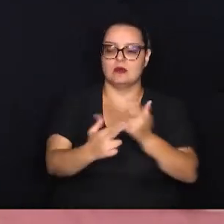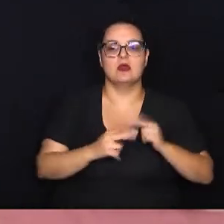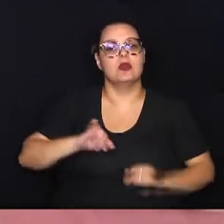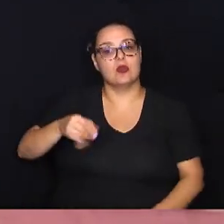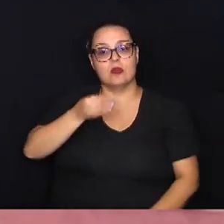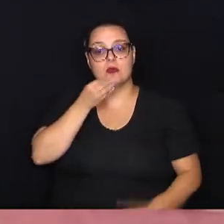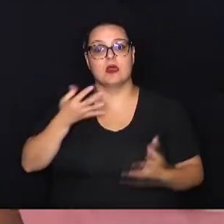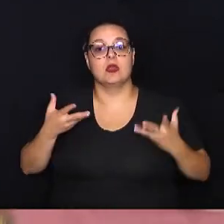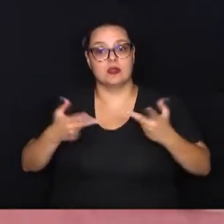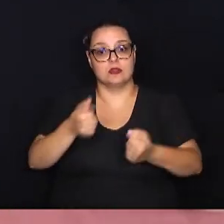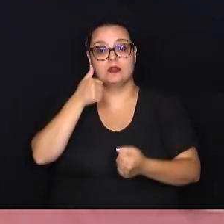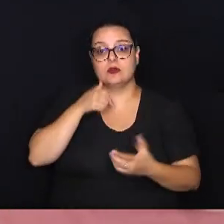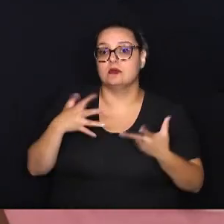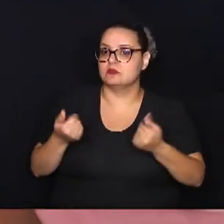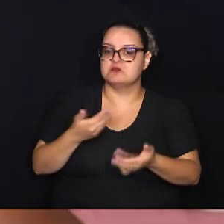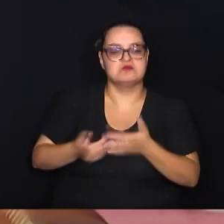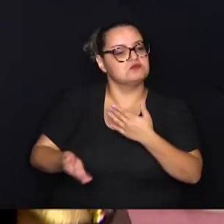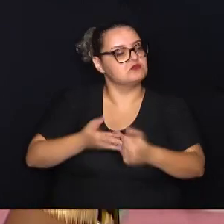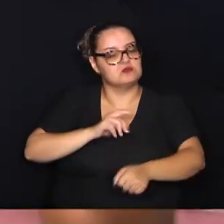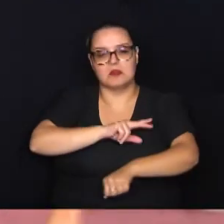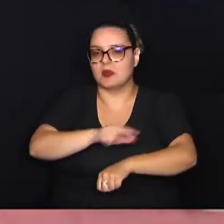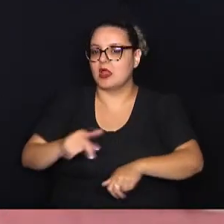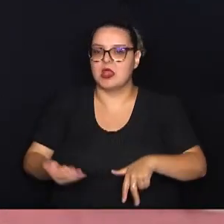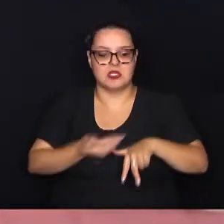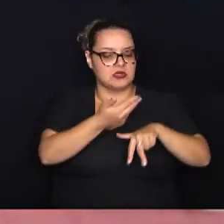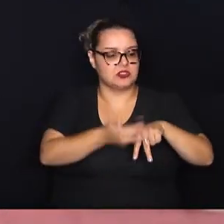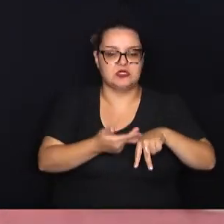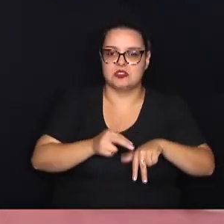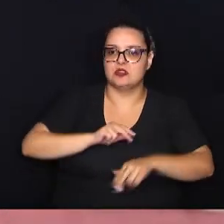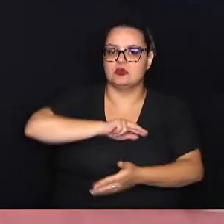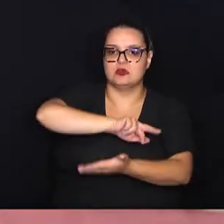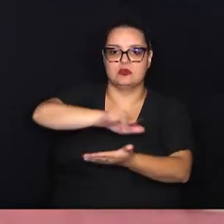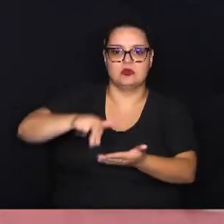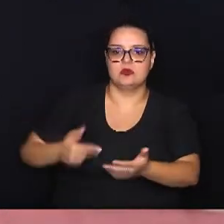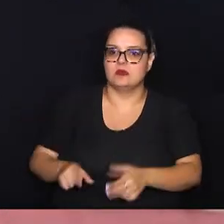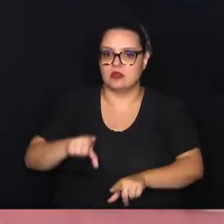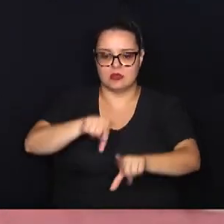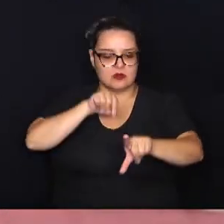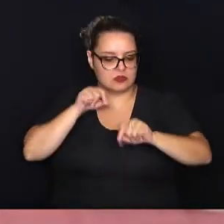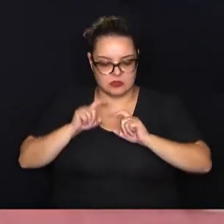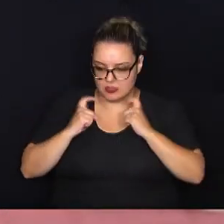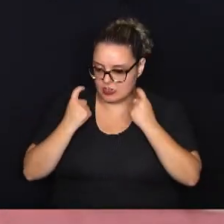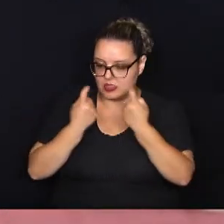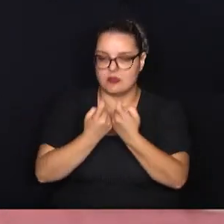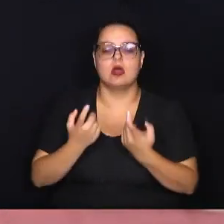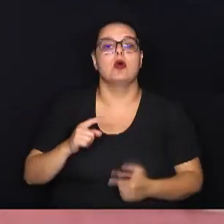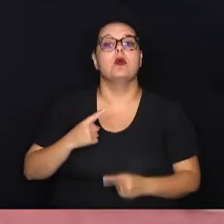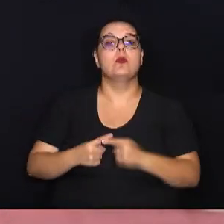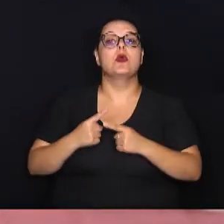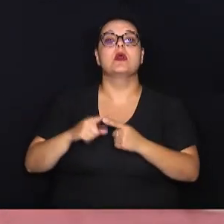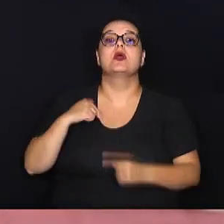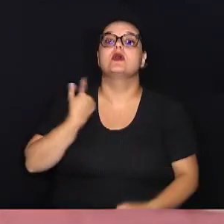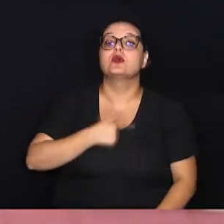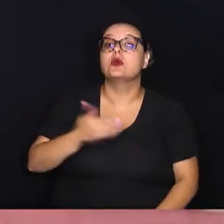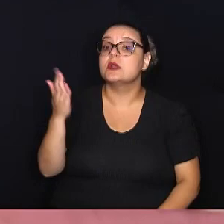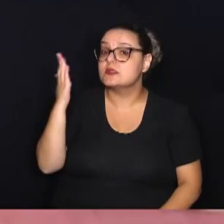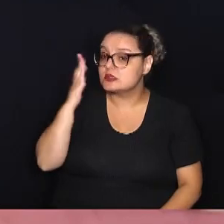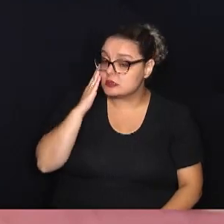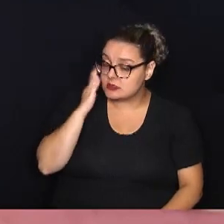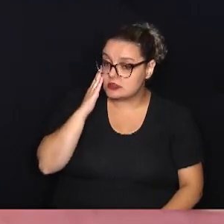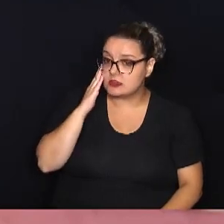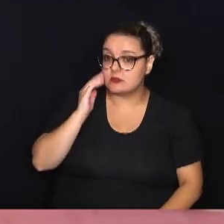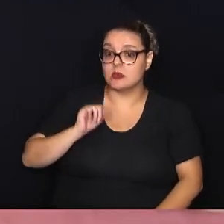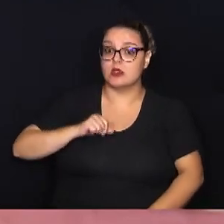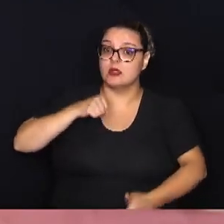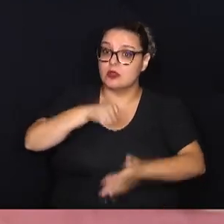todas, independente de raça, gênero, diversidade, orientação sexual, porque a gente entende que a